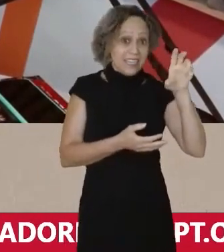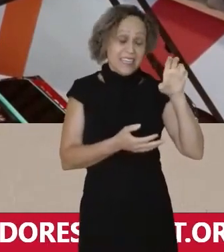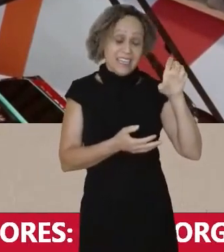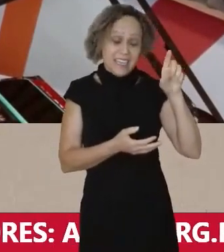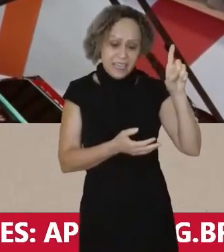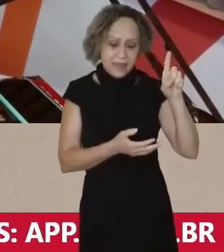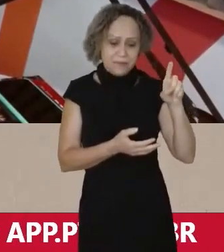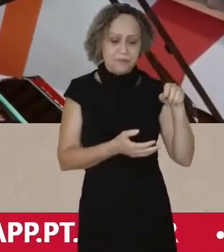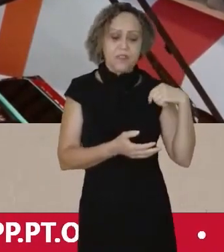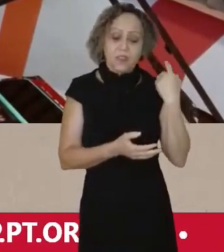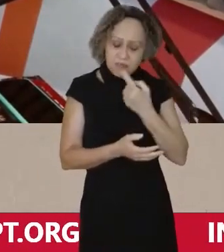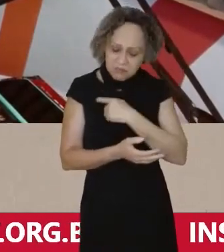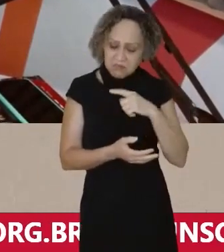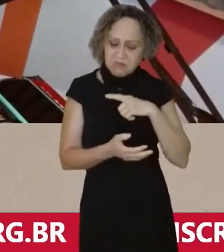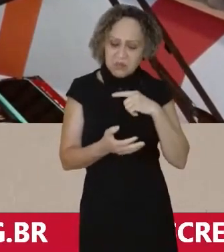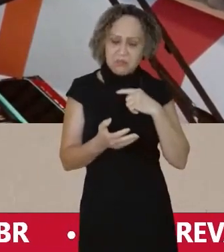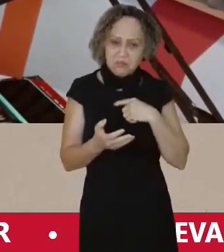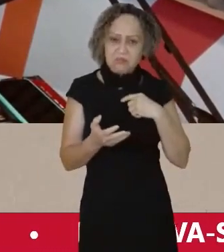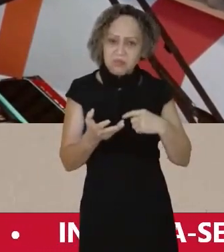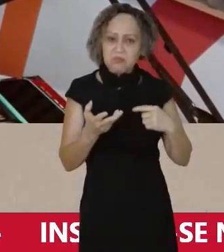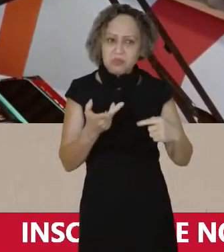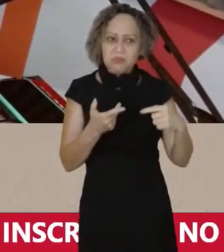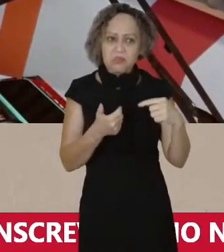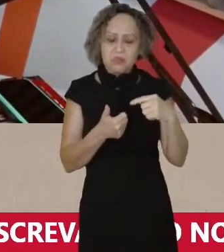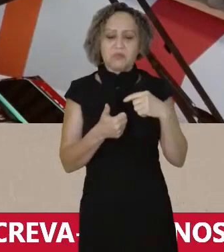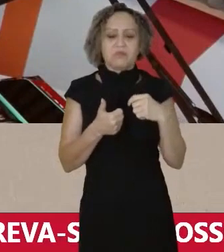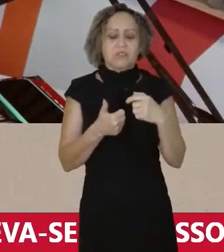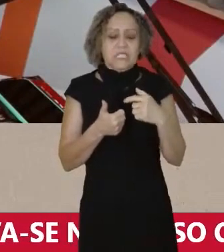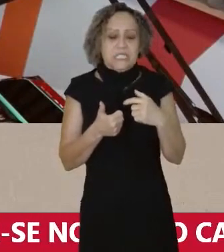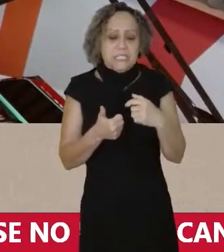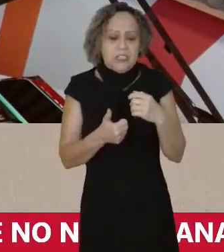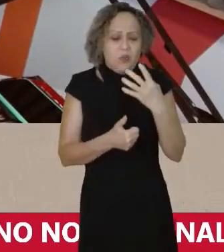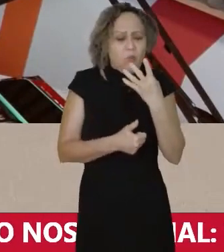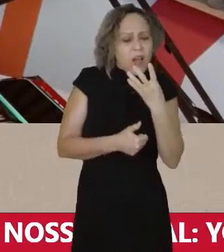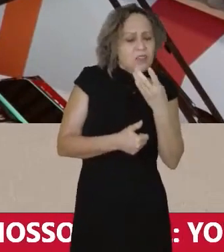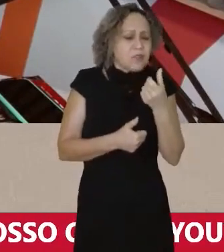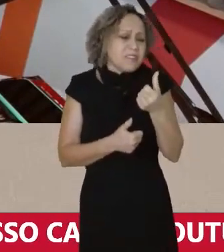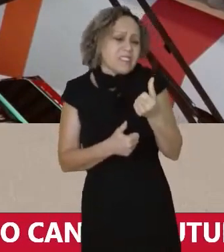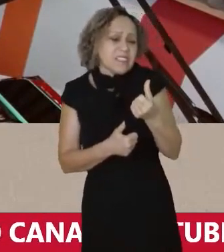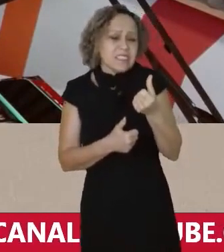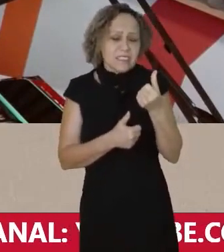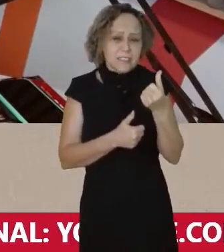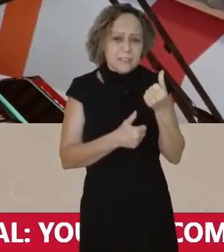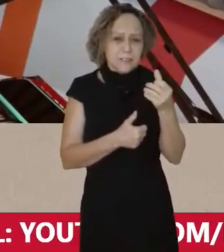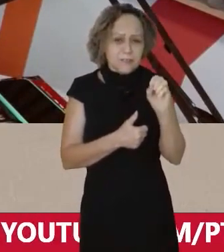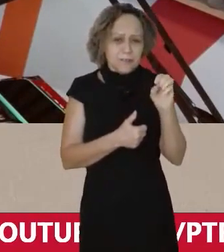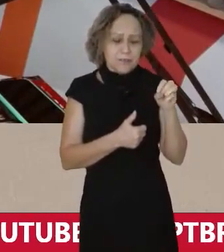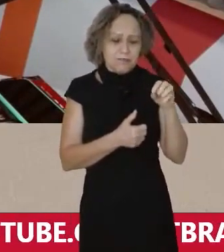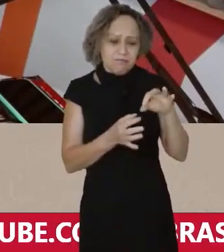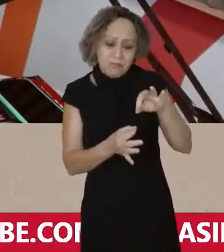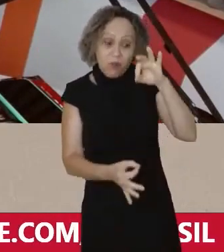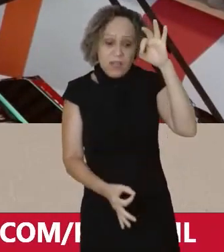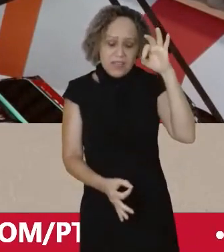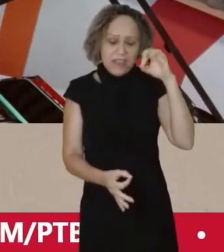catalogadas espécies aqui no nosso axé, de 4.600 metros quadrados. Temos uma